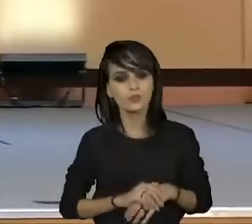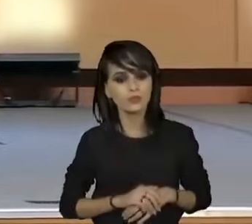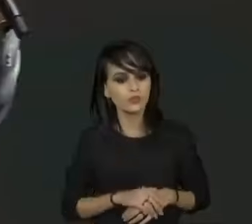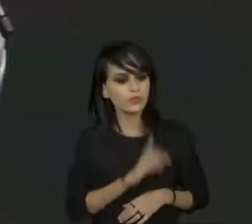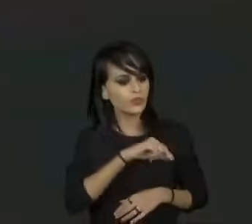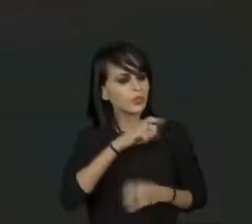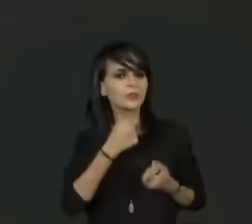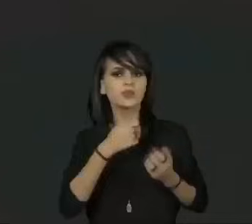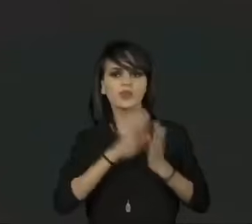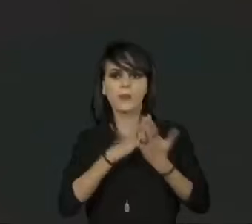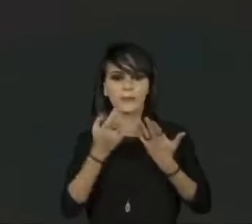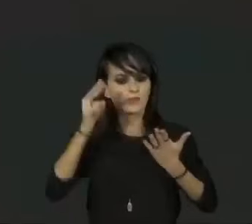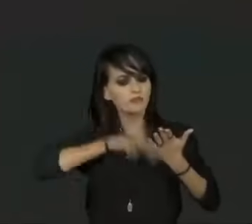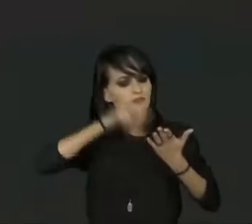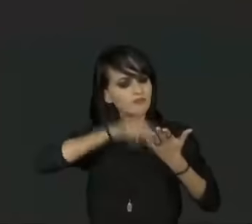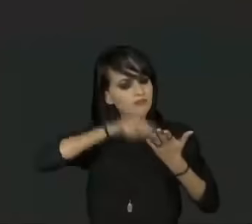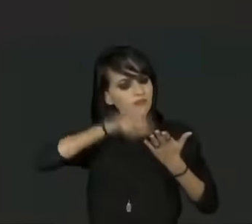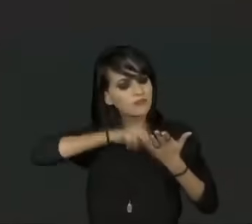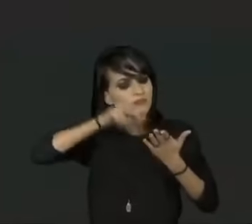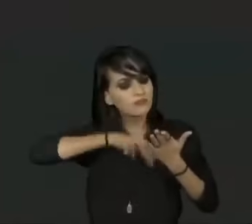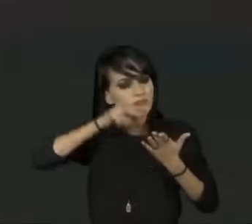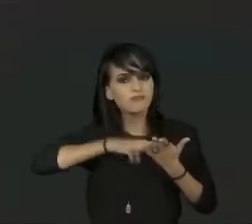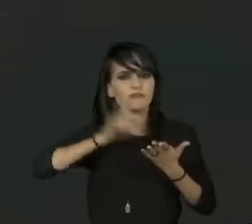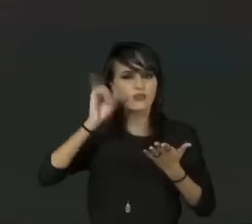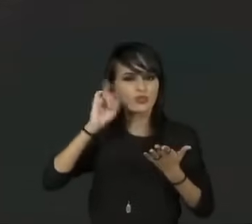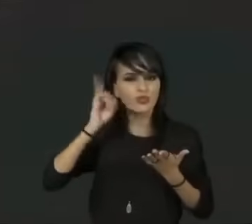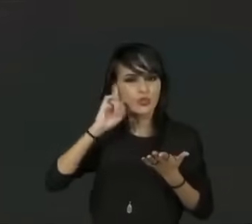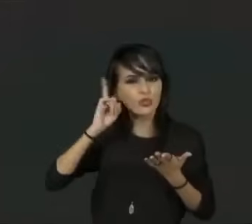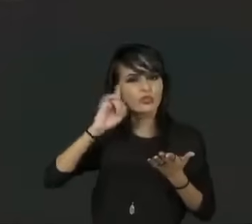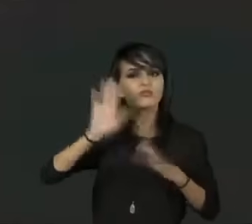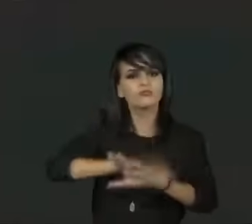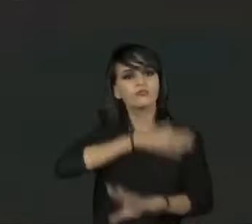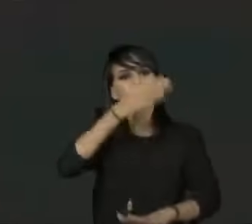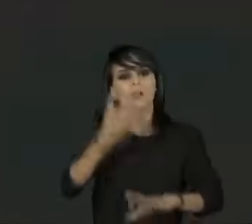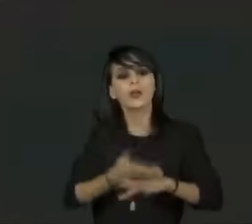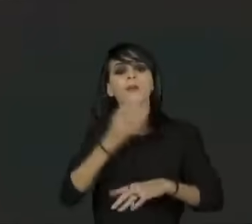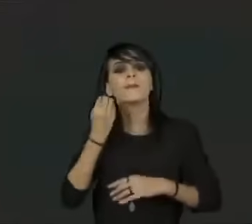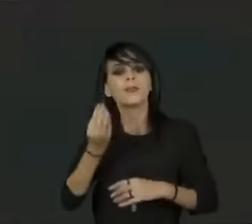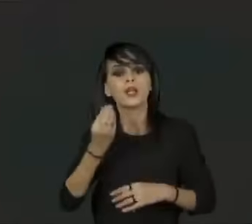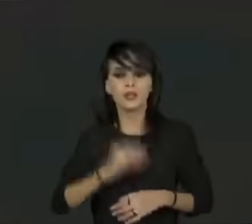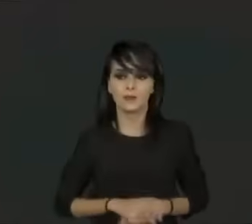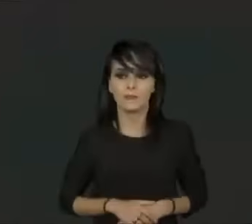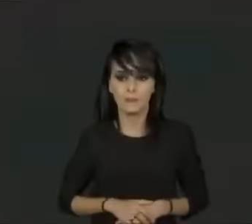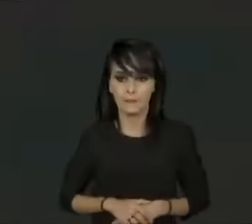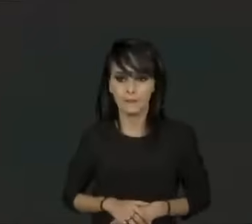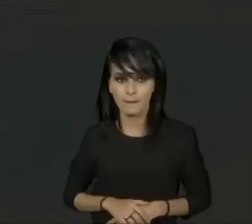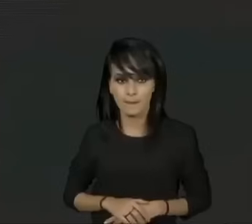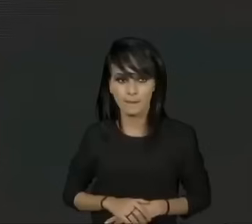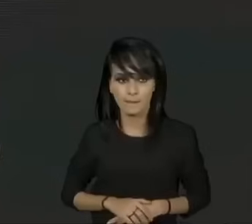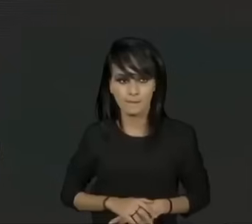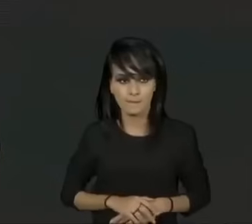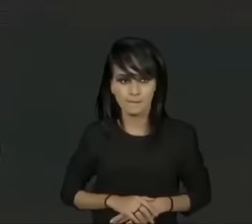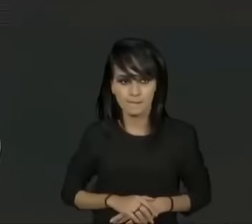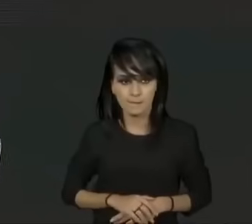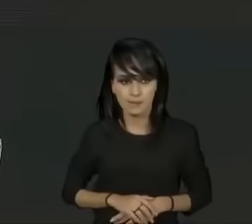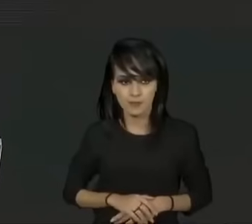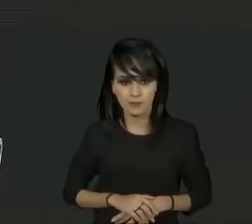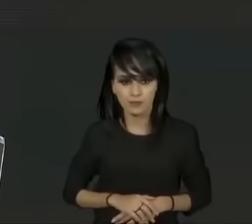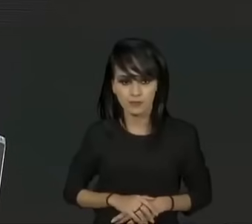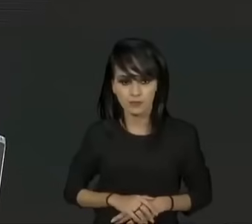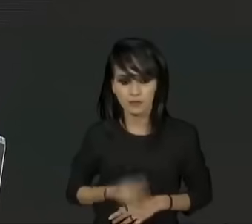boca o livro dessa lei antes medita nele de dia e de noite para que para que